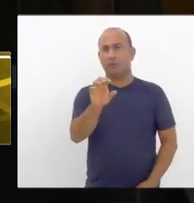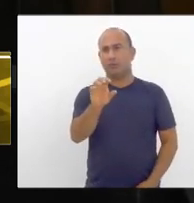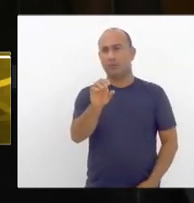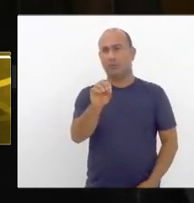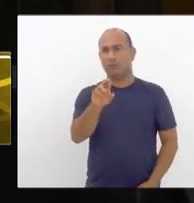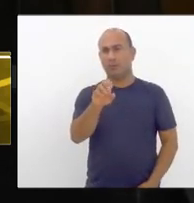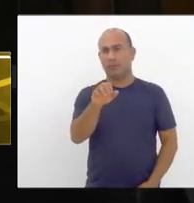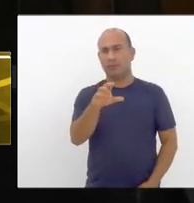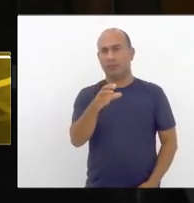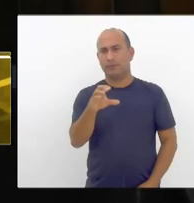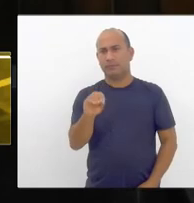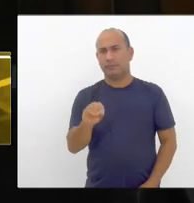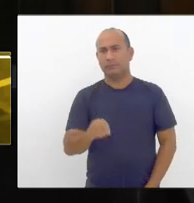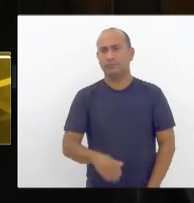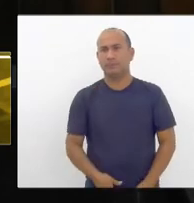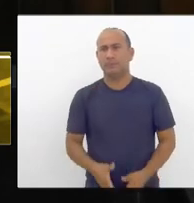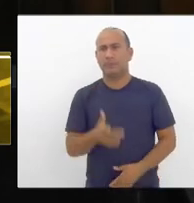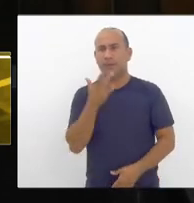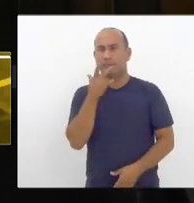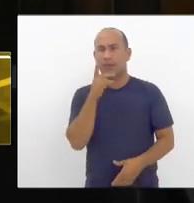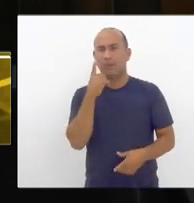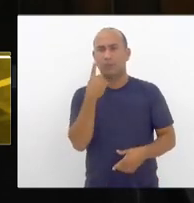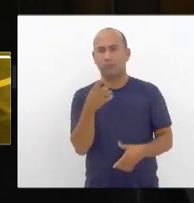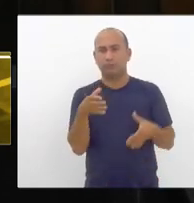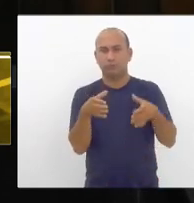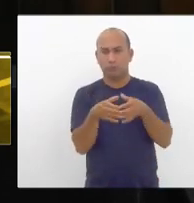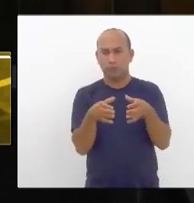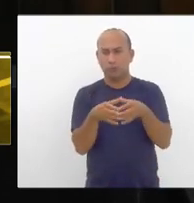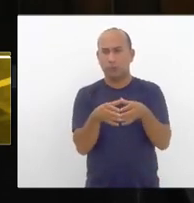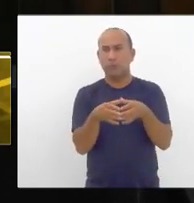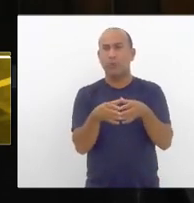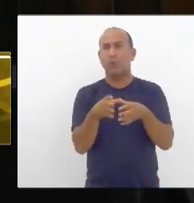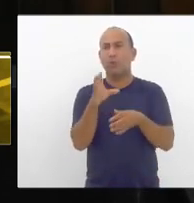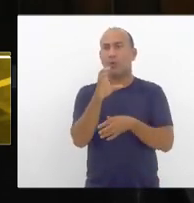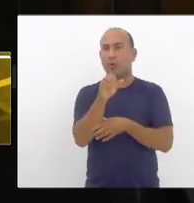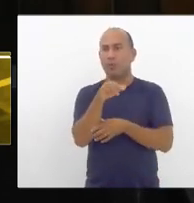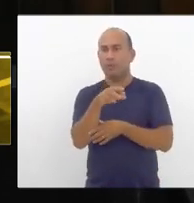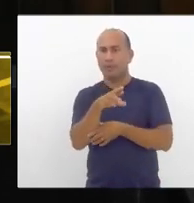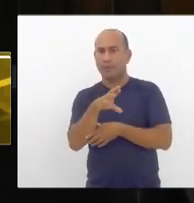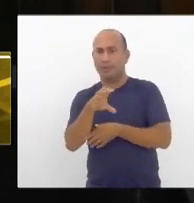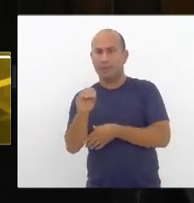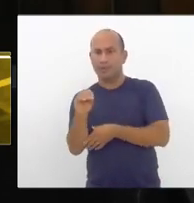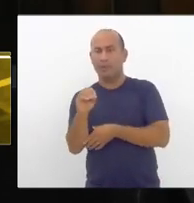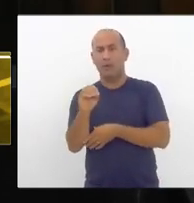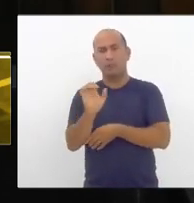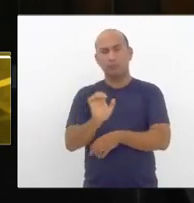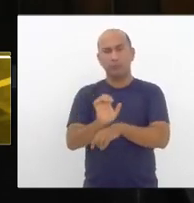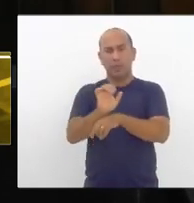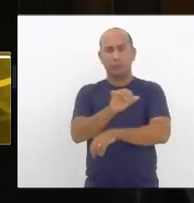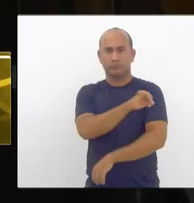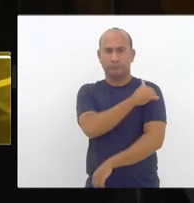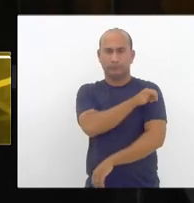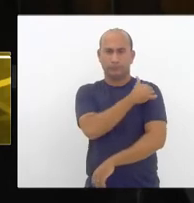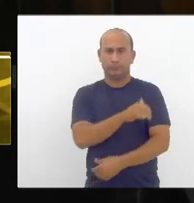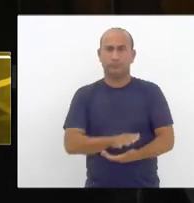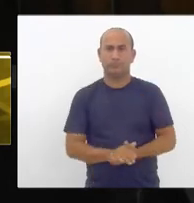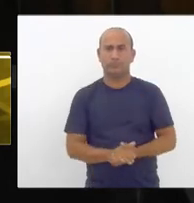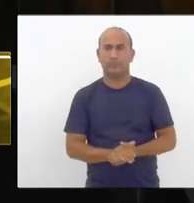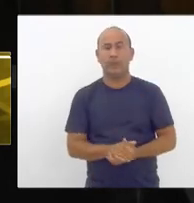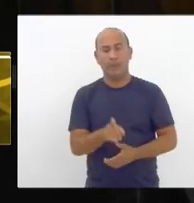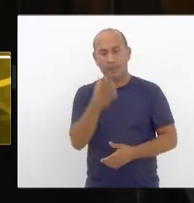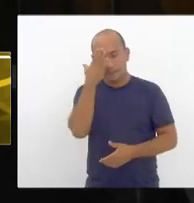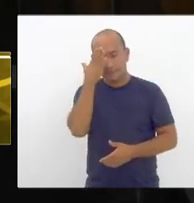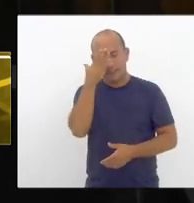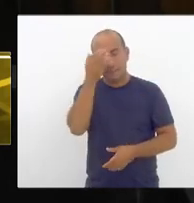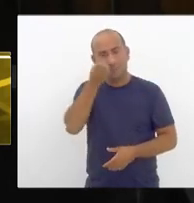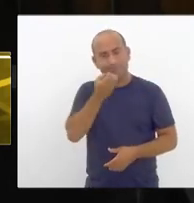comanda meio que todos né Recomeço é uma casa dos sindicatos do comércio do estado do Rio de Janeiro ele